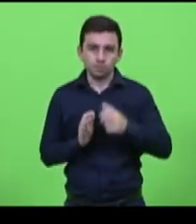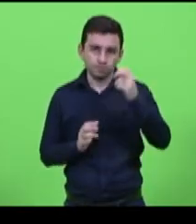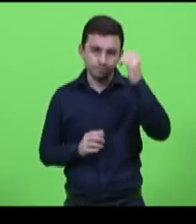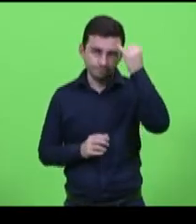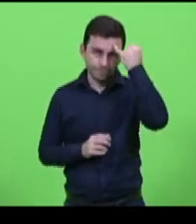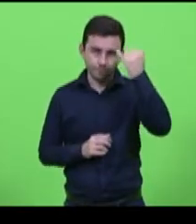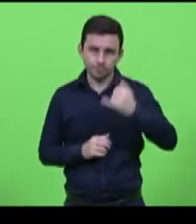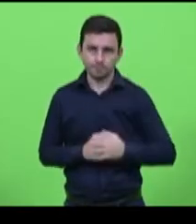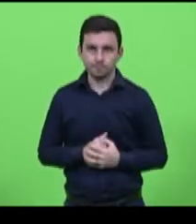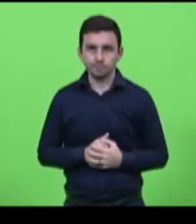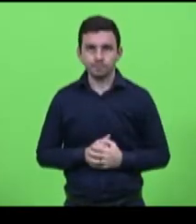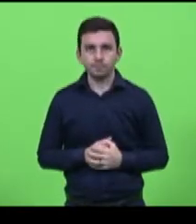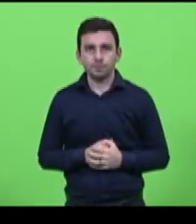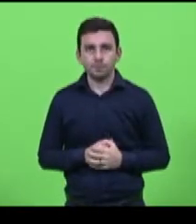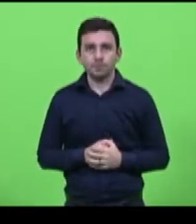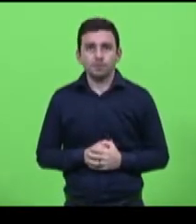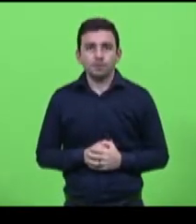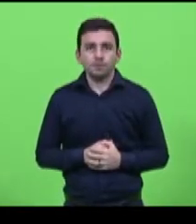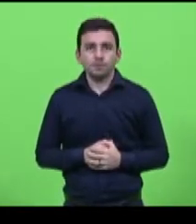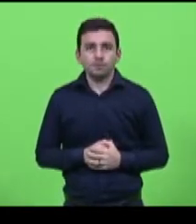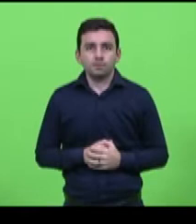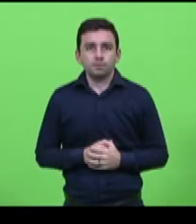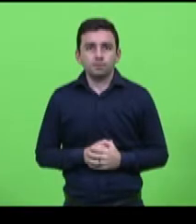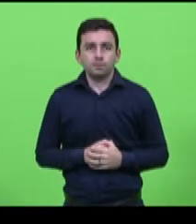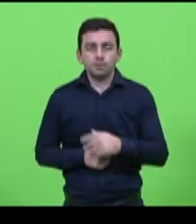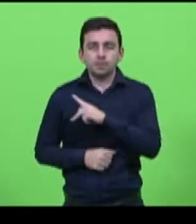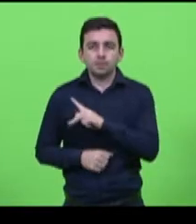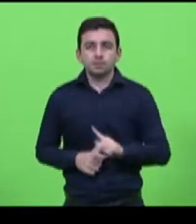discussão. Obrigado, presidente.